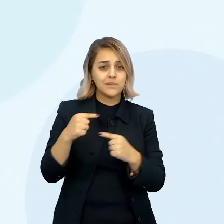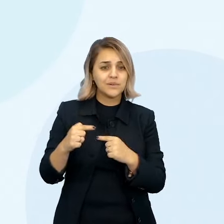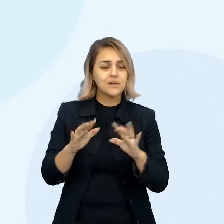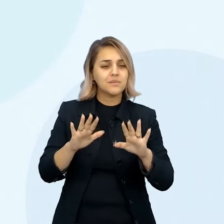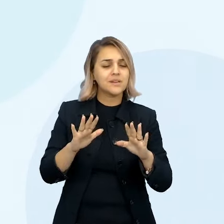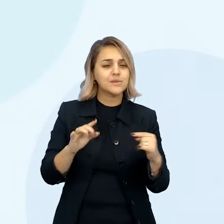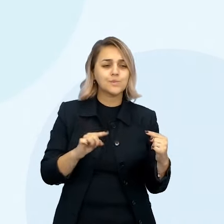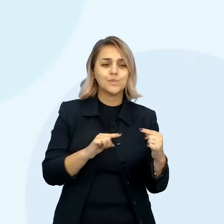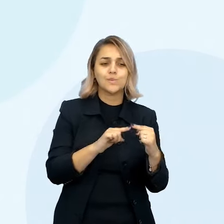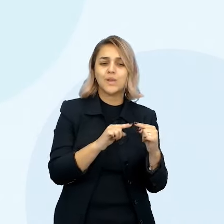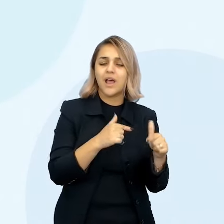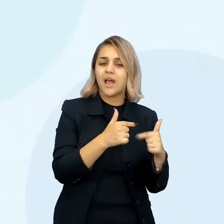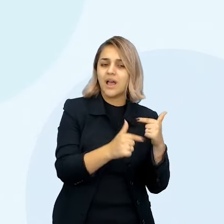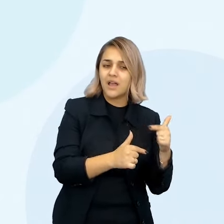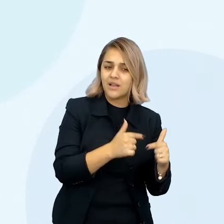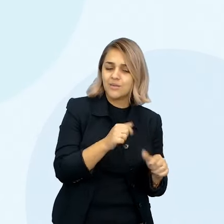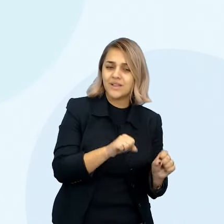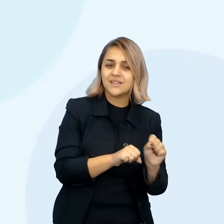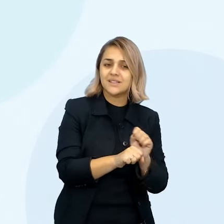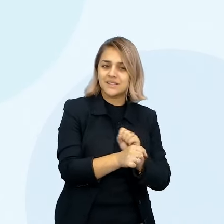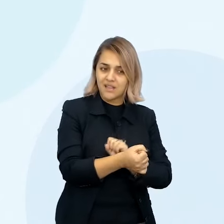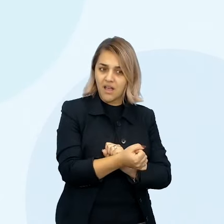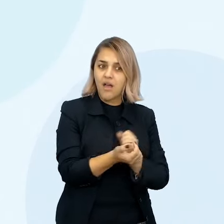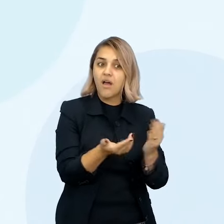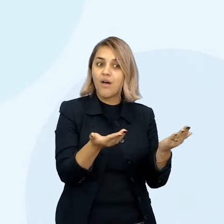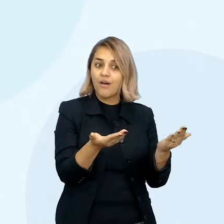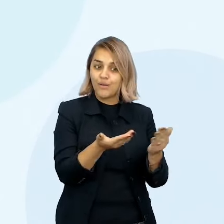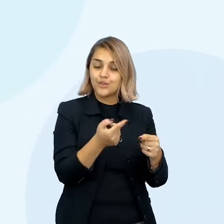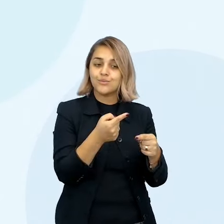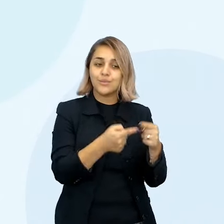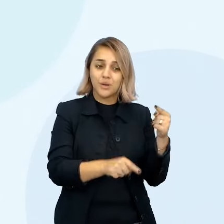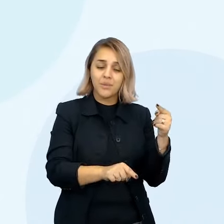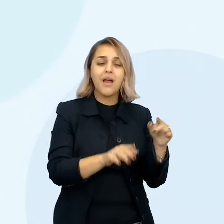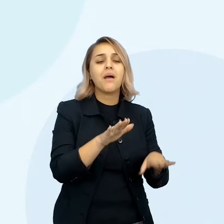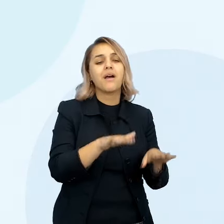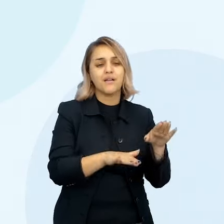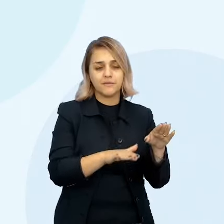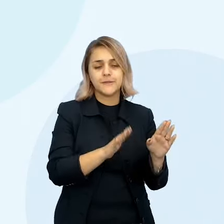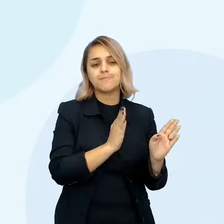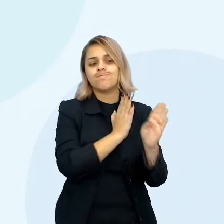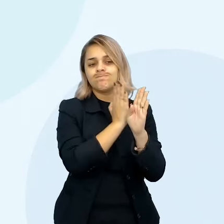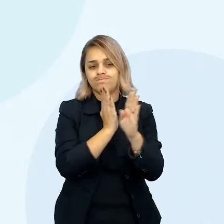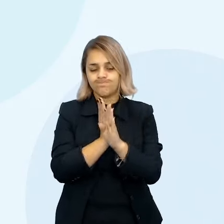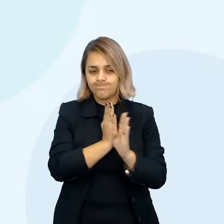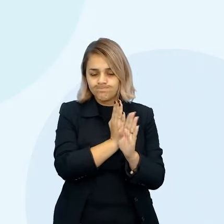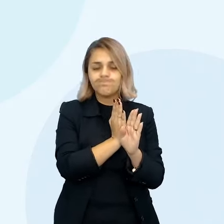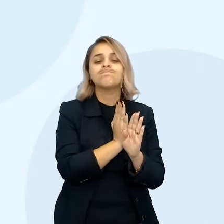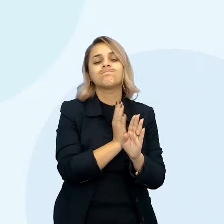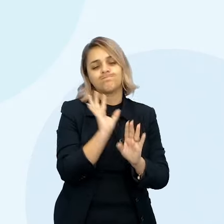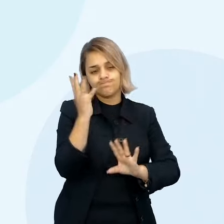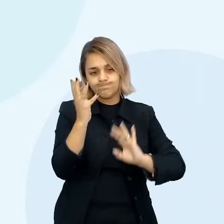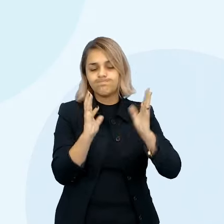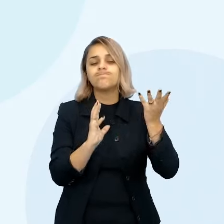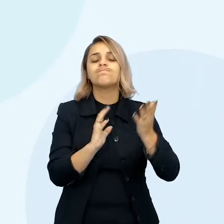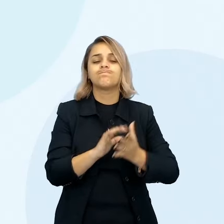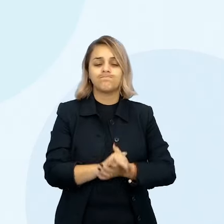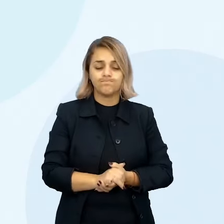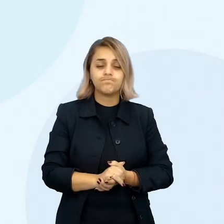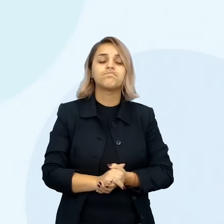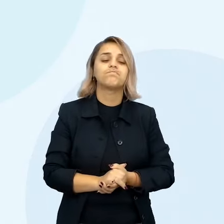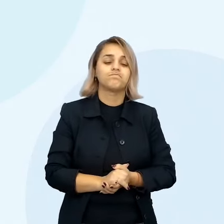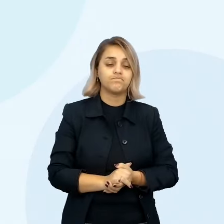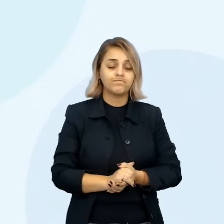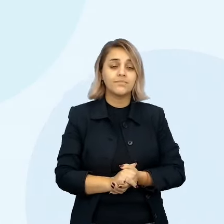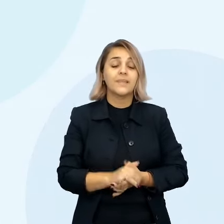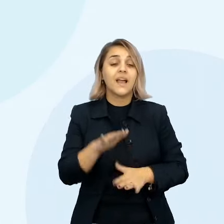trabalho escravo, né, que hoje é proibido, mas às vezes a gente tem aí em algumas situações, isso também ocorre, trazer